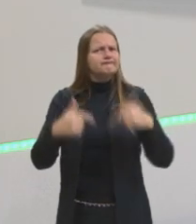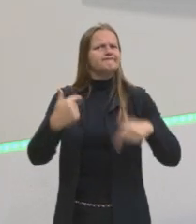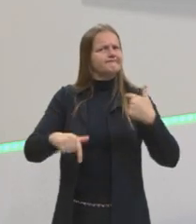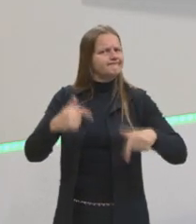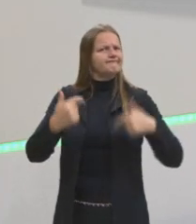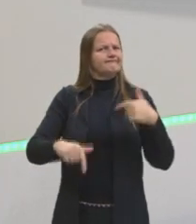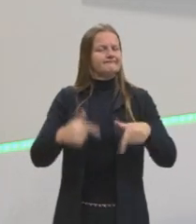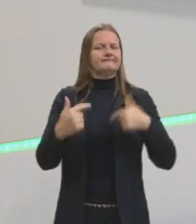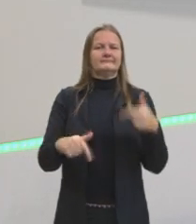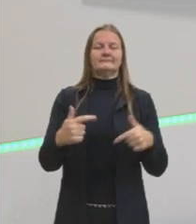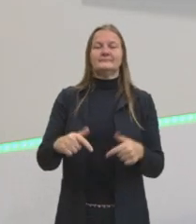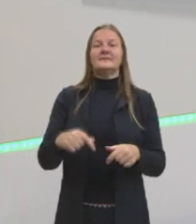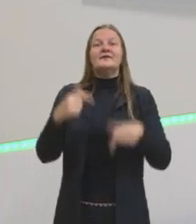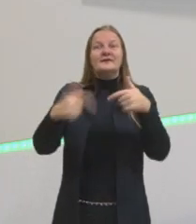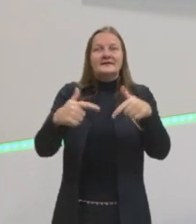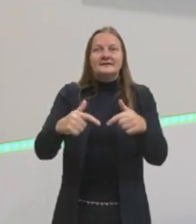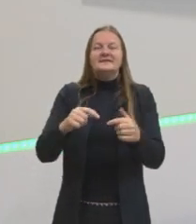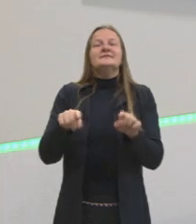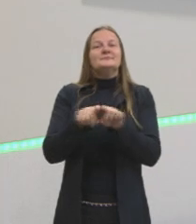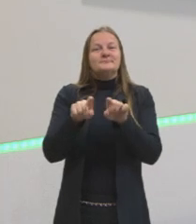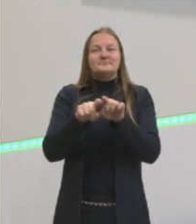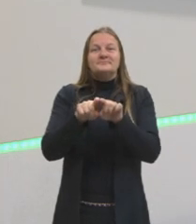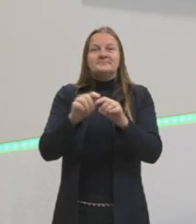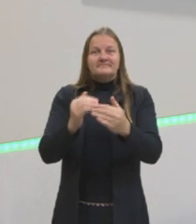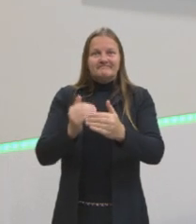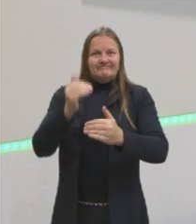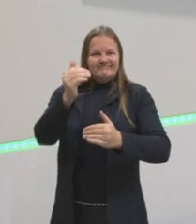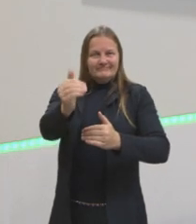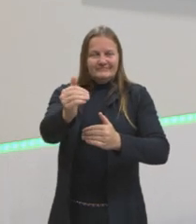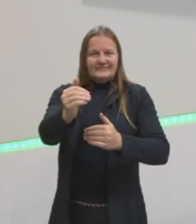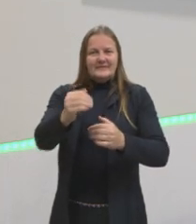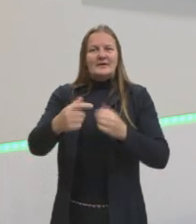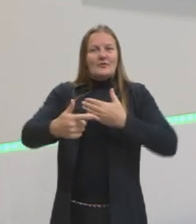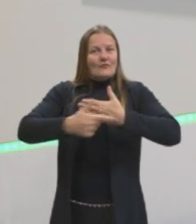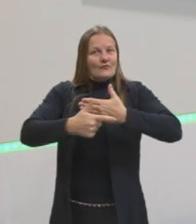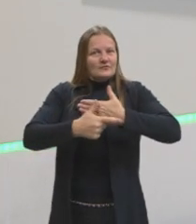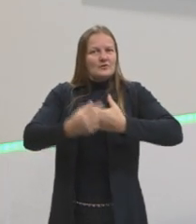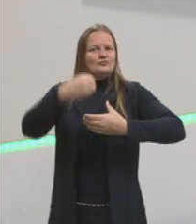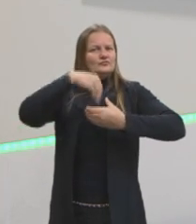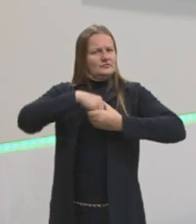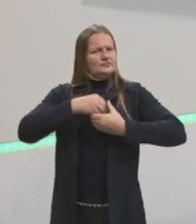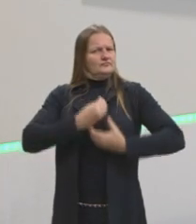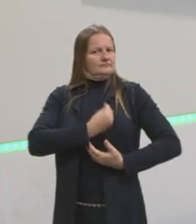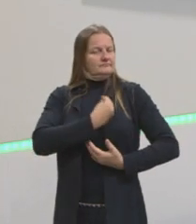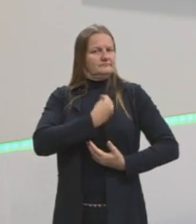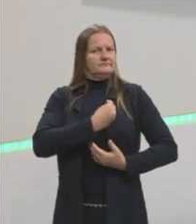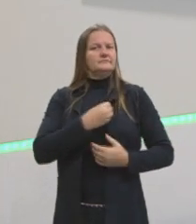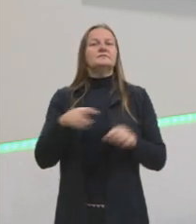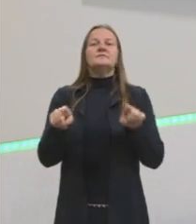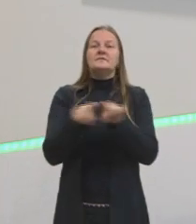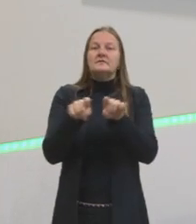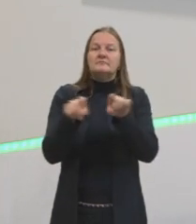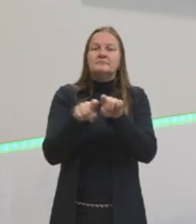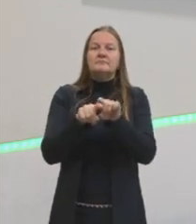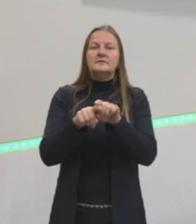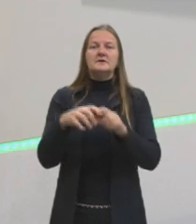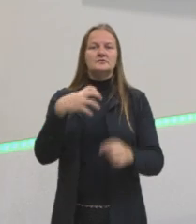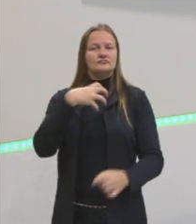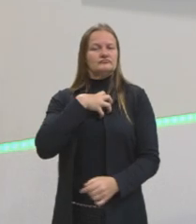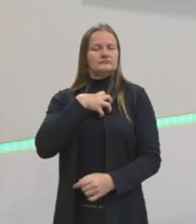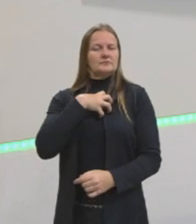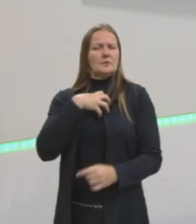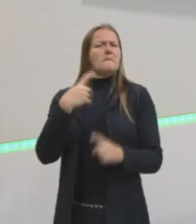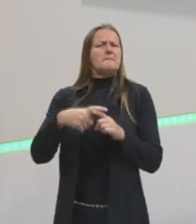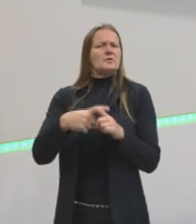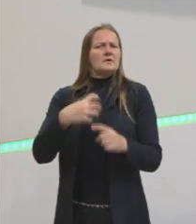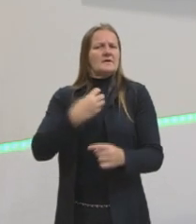certo E o trabalho além de ser o de cumprido o seu papel das nossas necessidades o trabalho também nos dá sentido